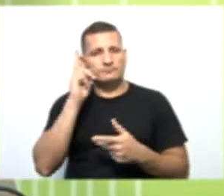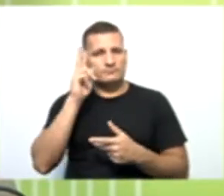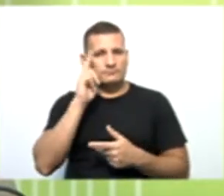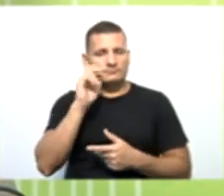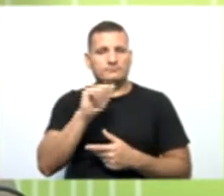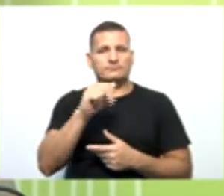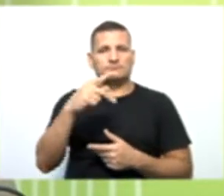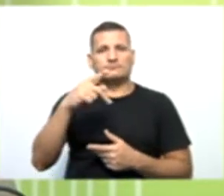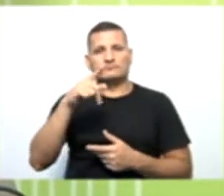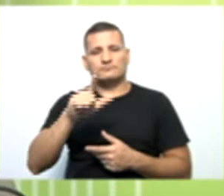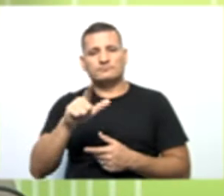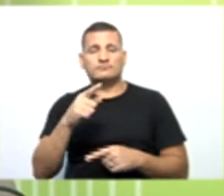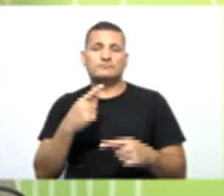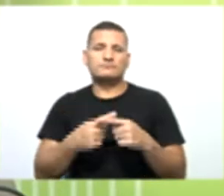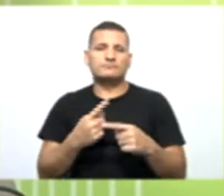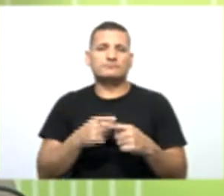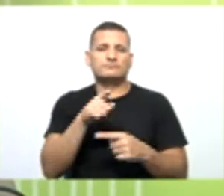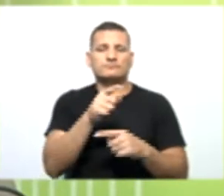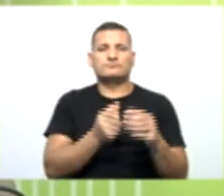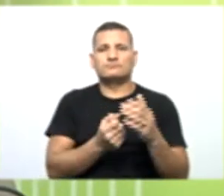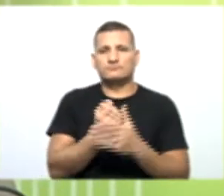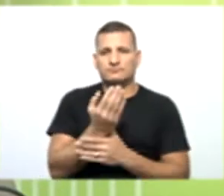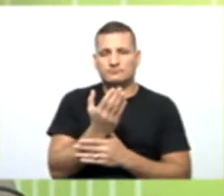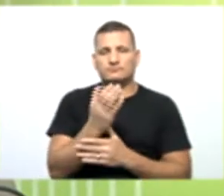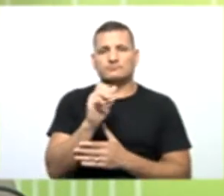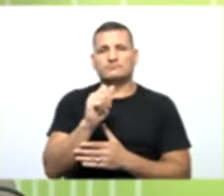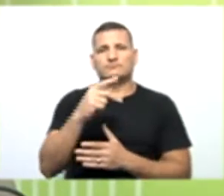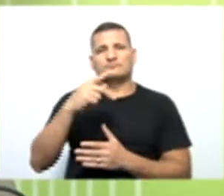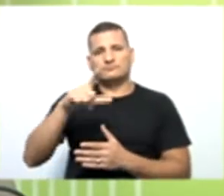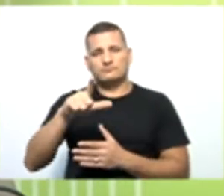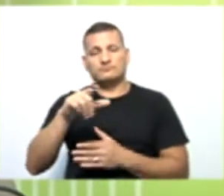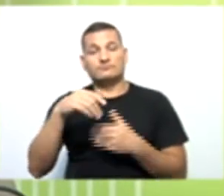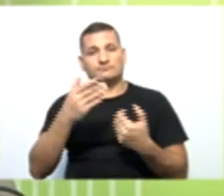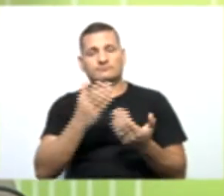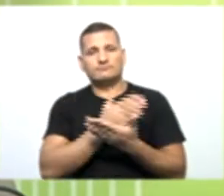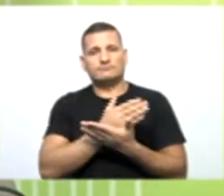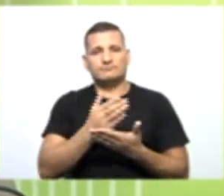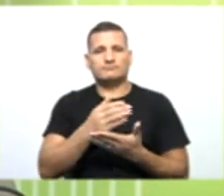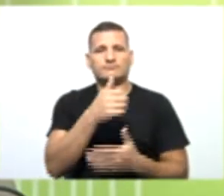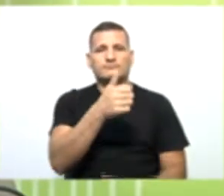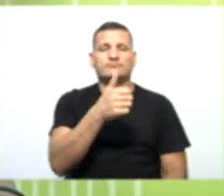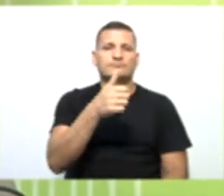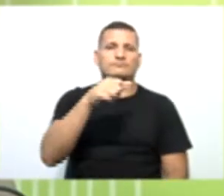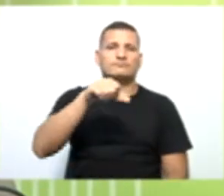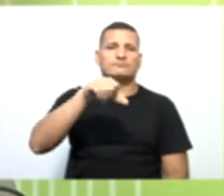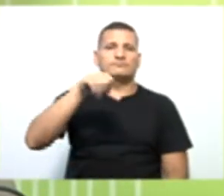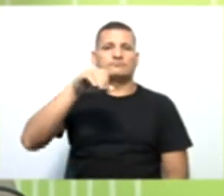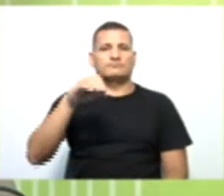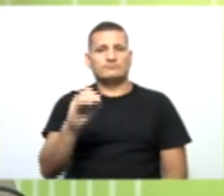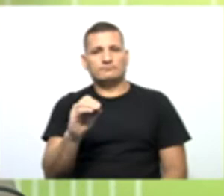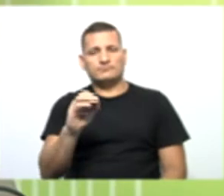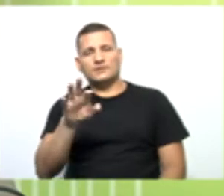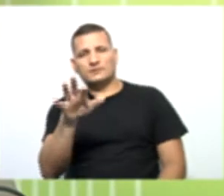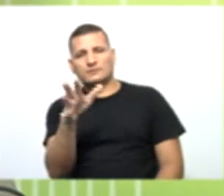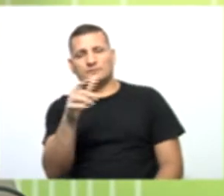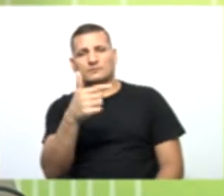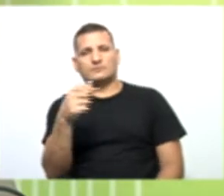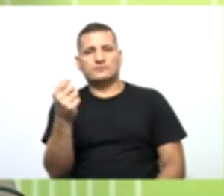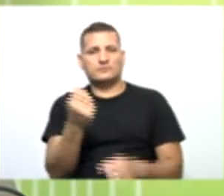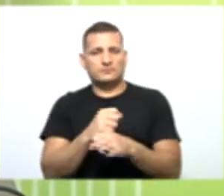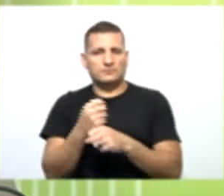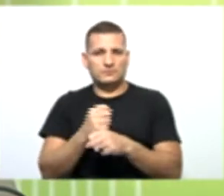produtivo local, o porquê que ele surgiu. Então, a partir da década de 90, aí já faz mais de 20 anos, há um